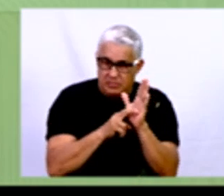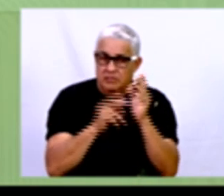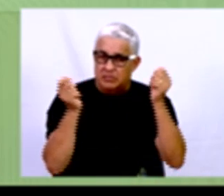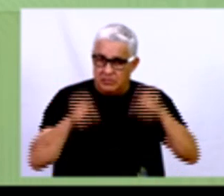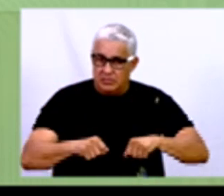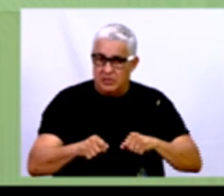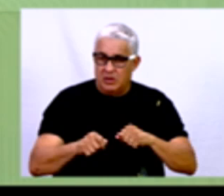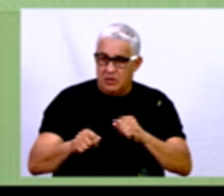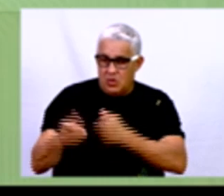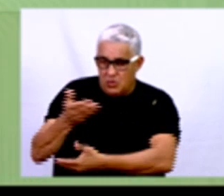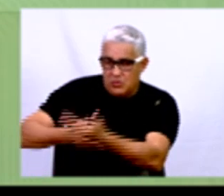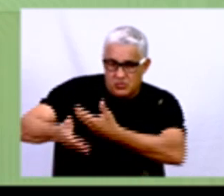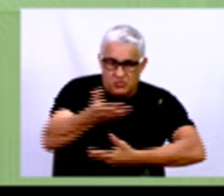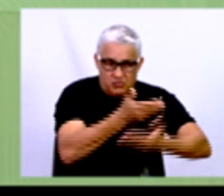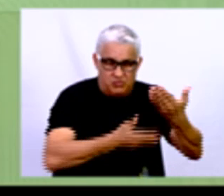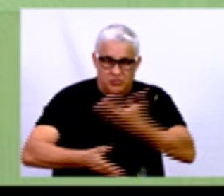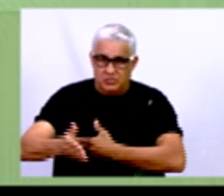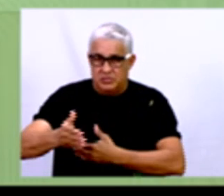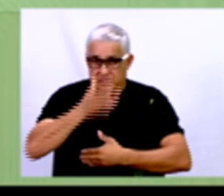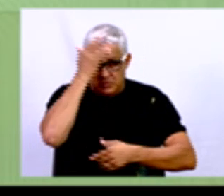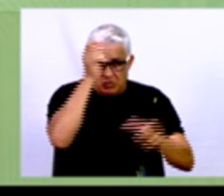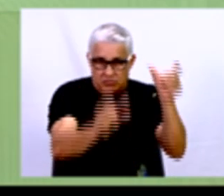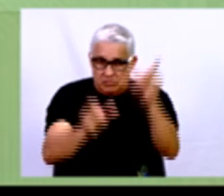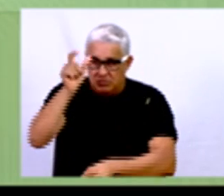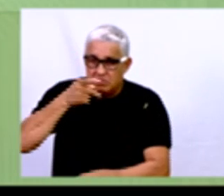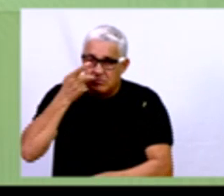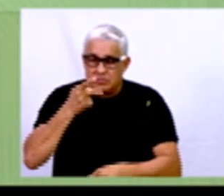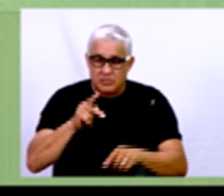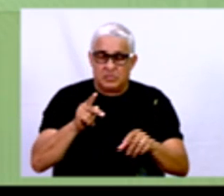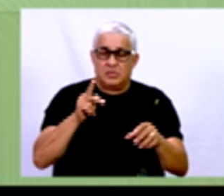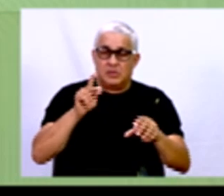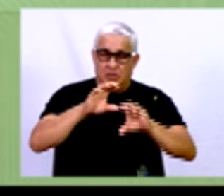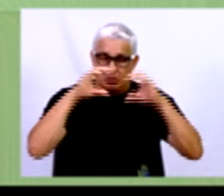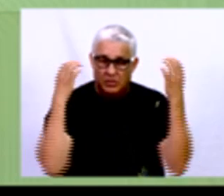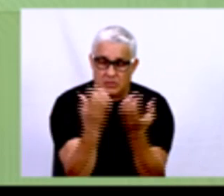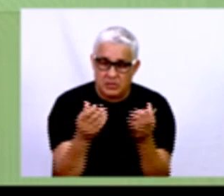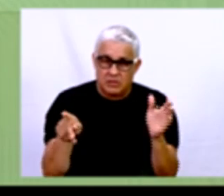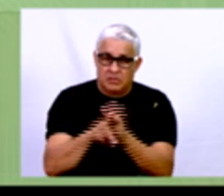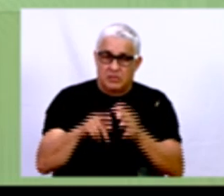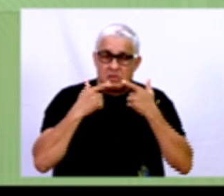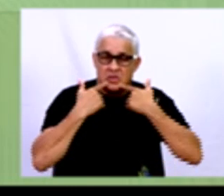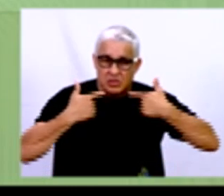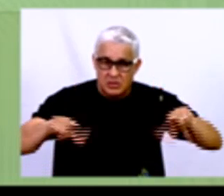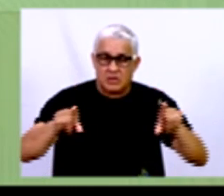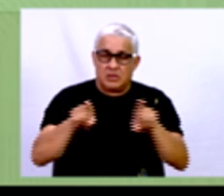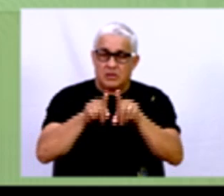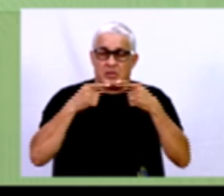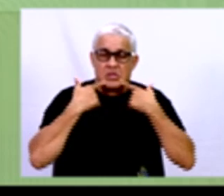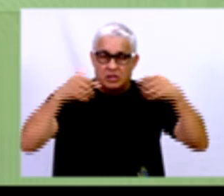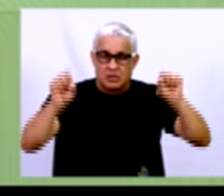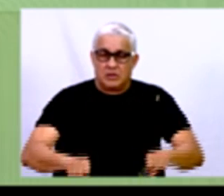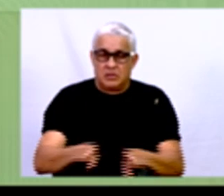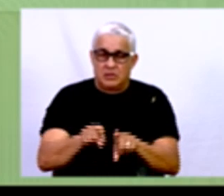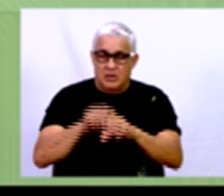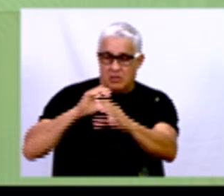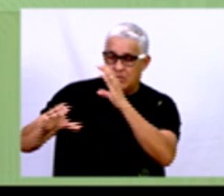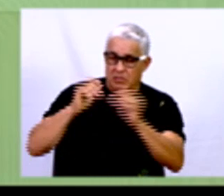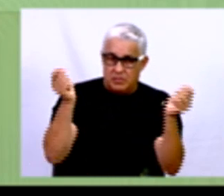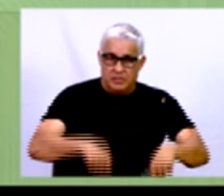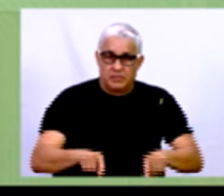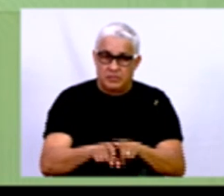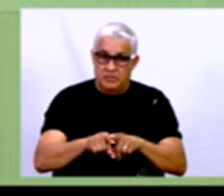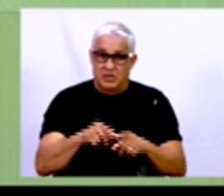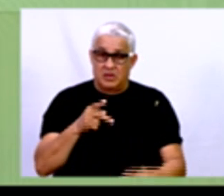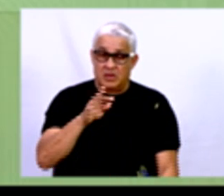funcionamento compartilhado por falantes de uma mesma comunidade linguística para se estabelecer a comunicação. Já